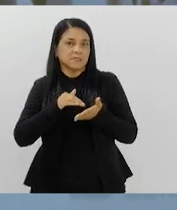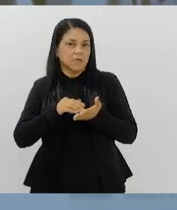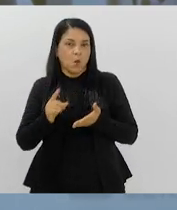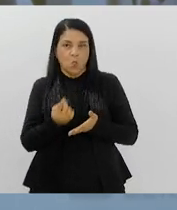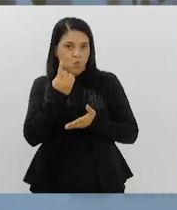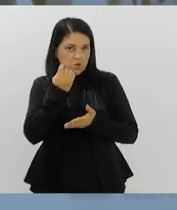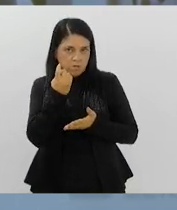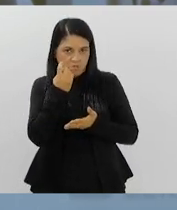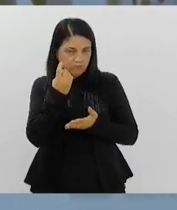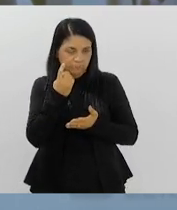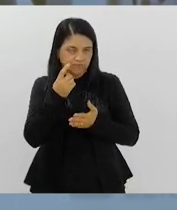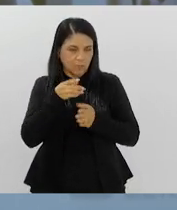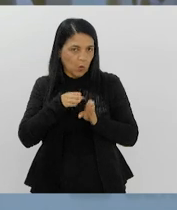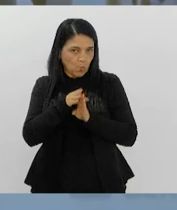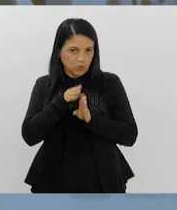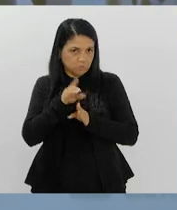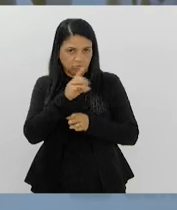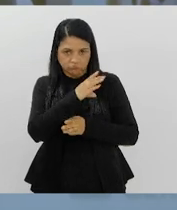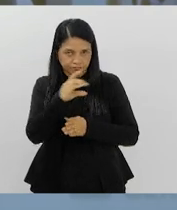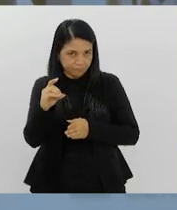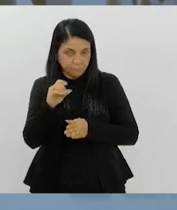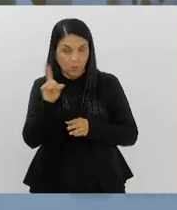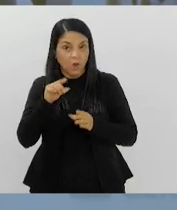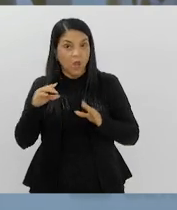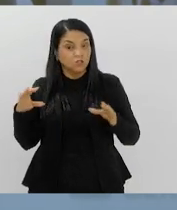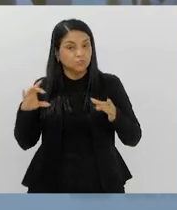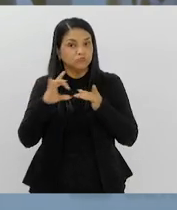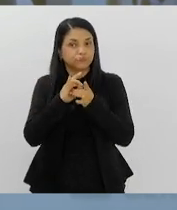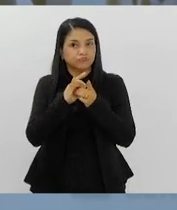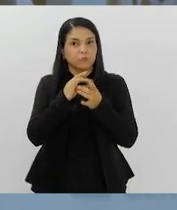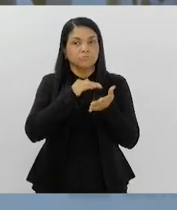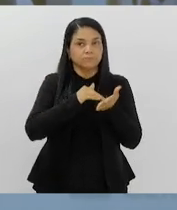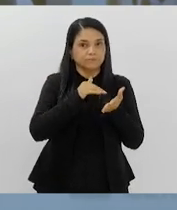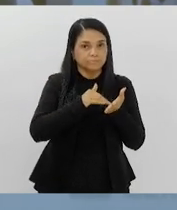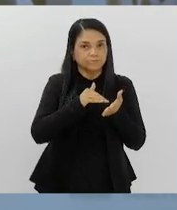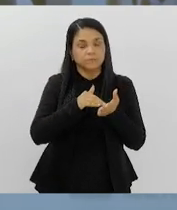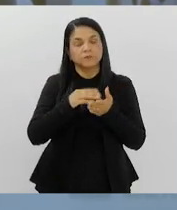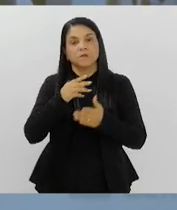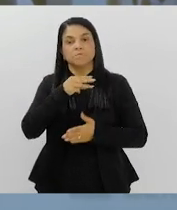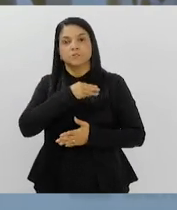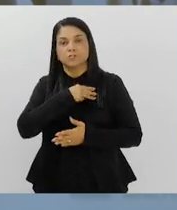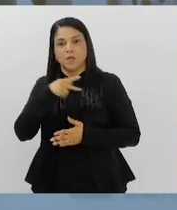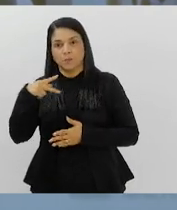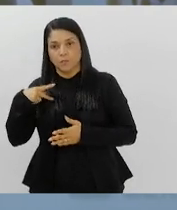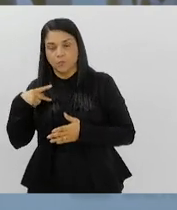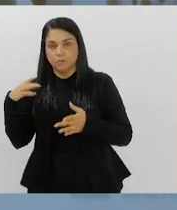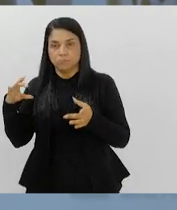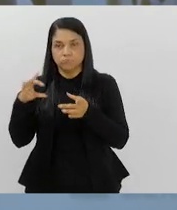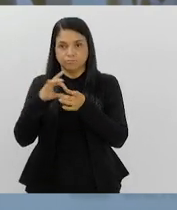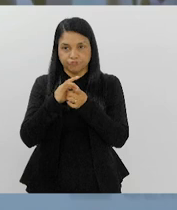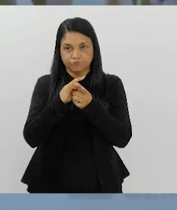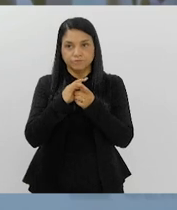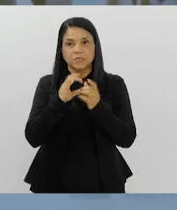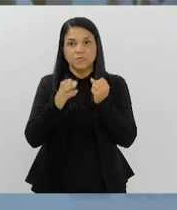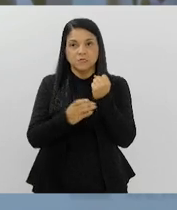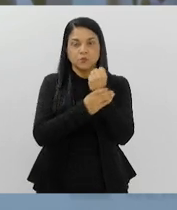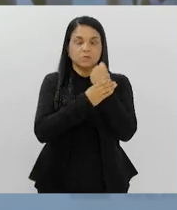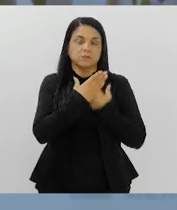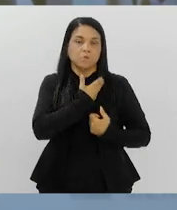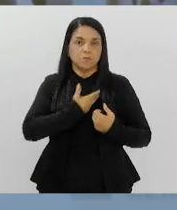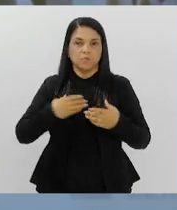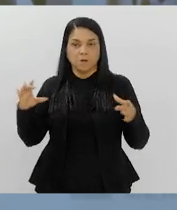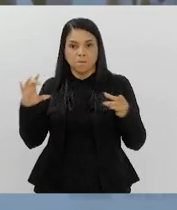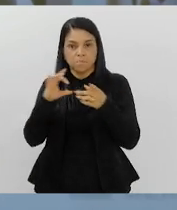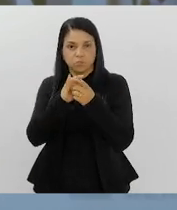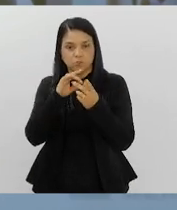de segurança pública, educação e Ministério Público. As três áreas andam juntas, definem todos os parâmetros, todas as